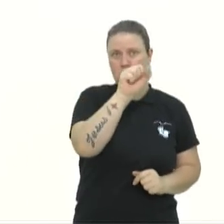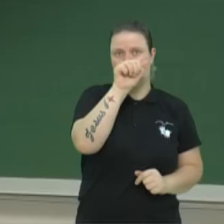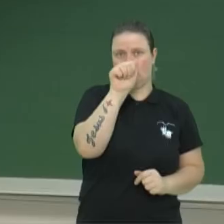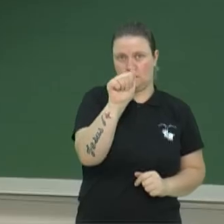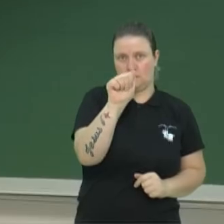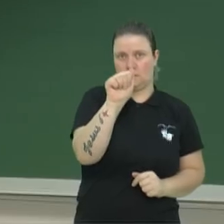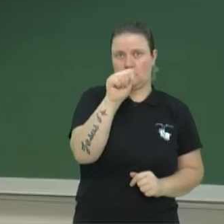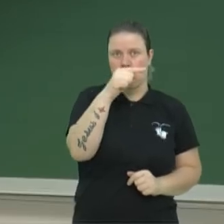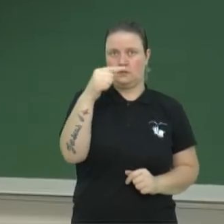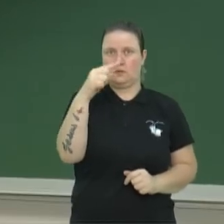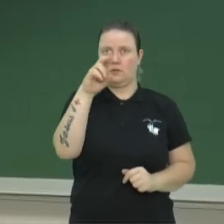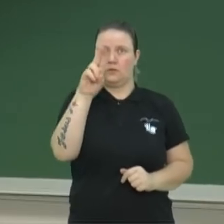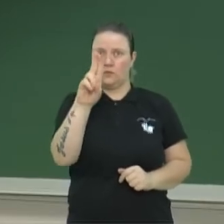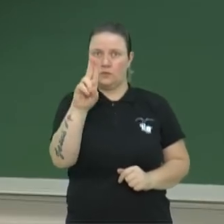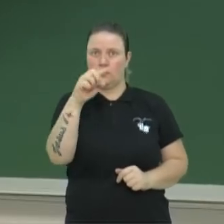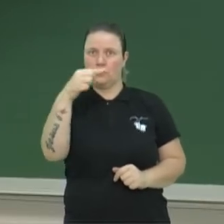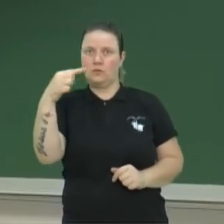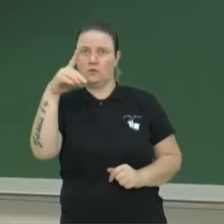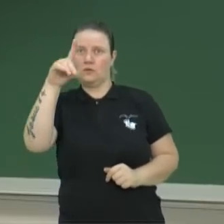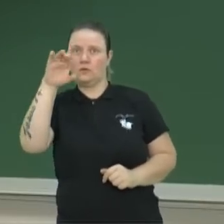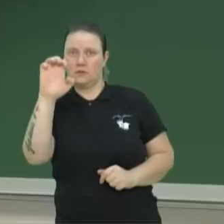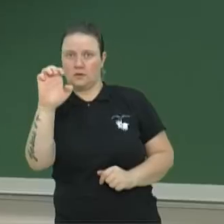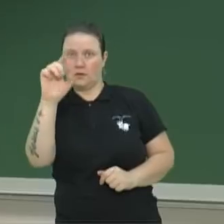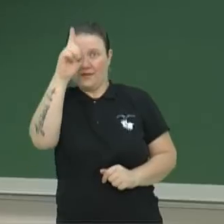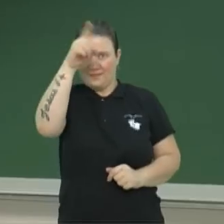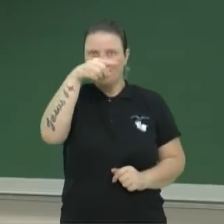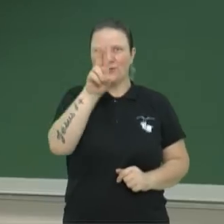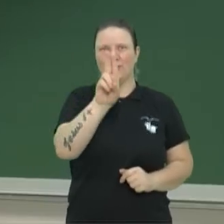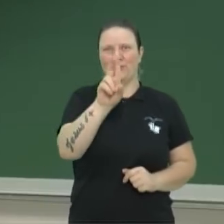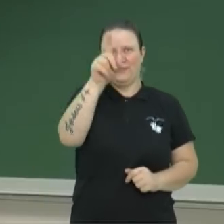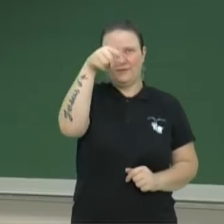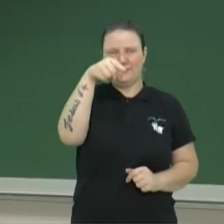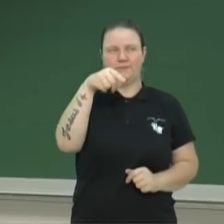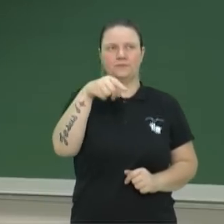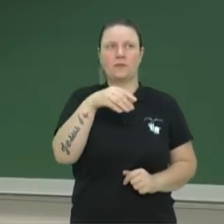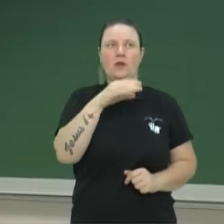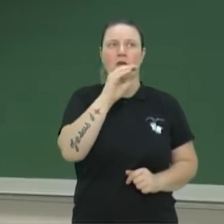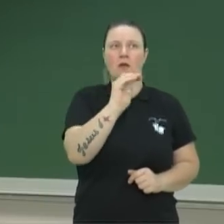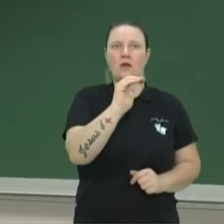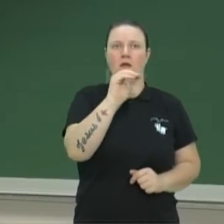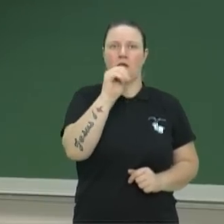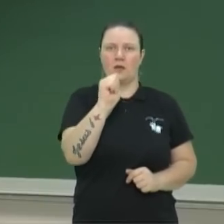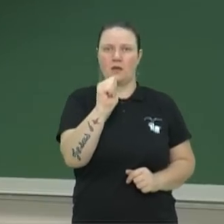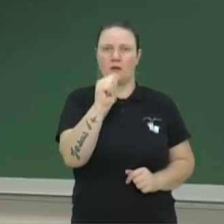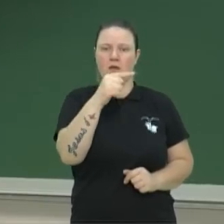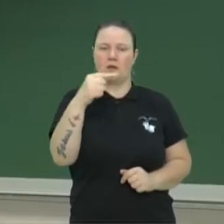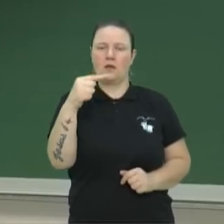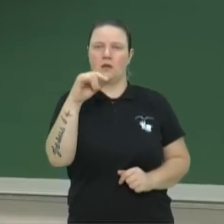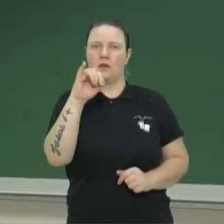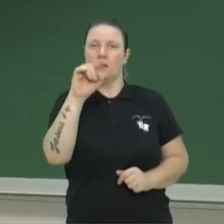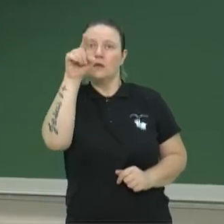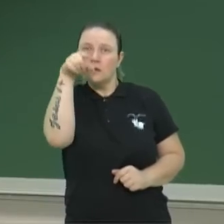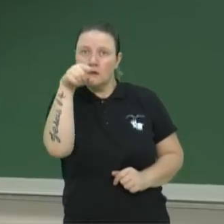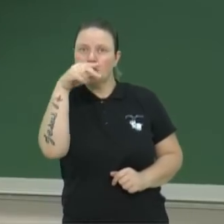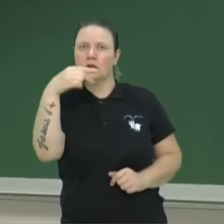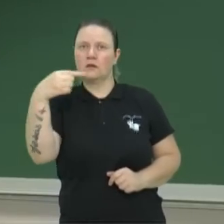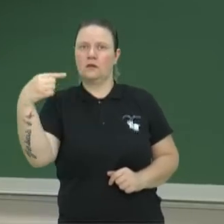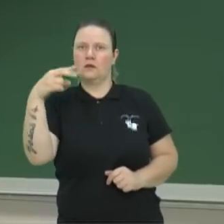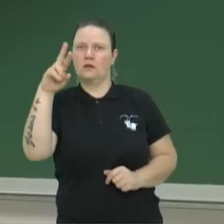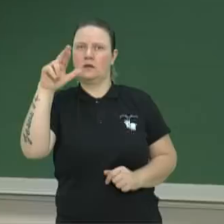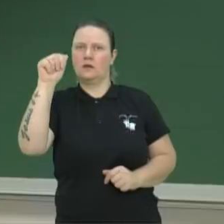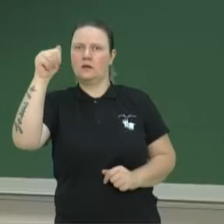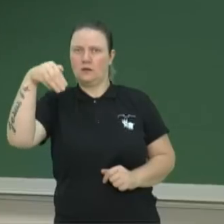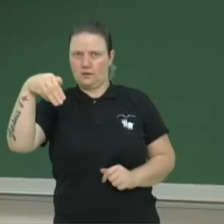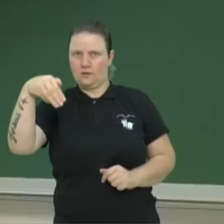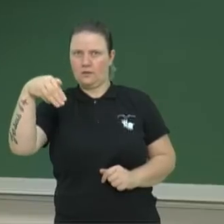silábica. Saúde. E caíram. Caíram. Então, aqui o hiato, porque o A e o I separam.